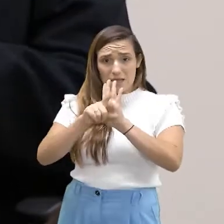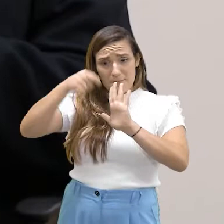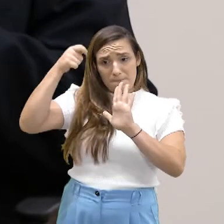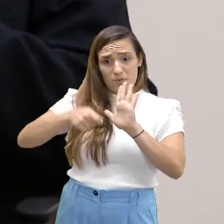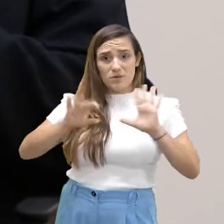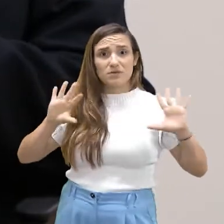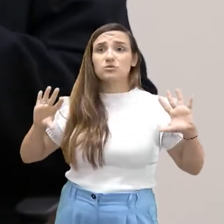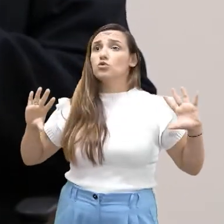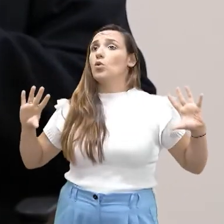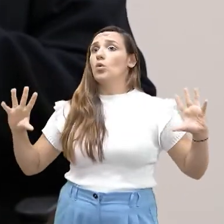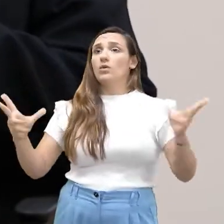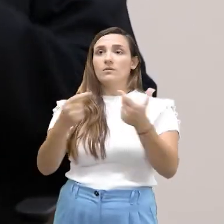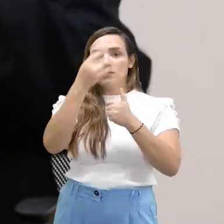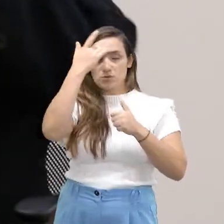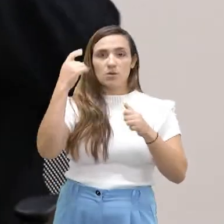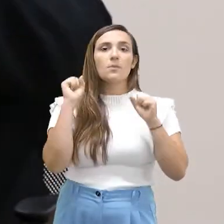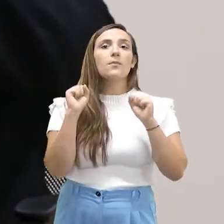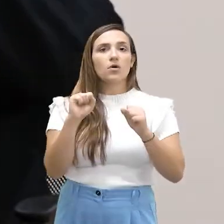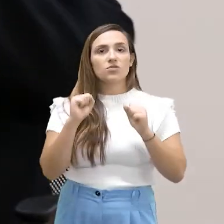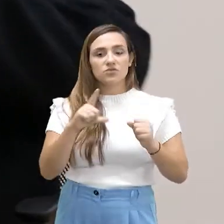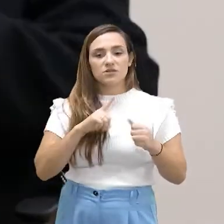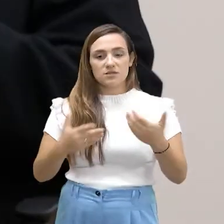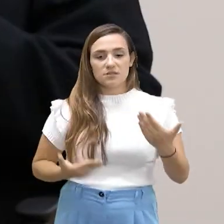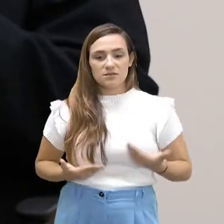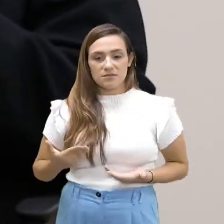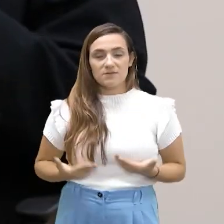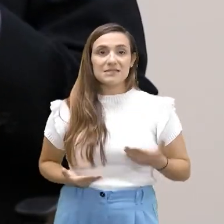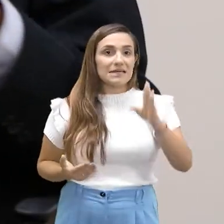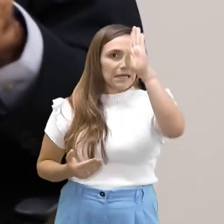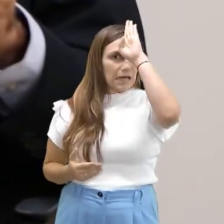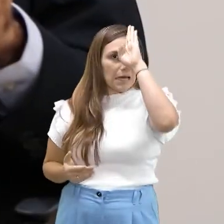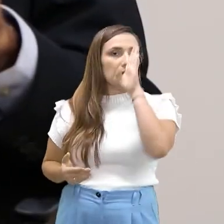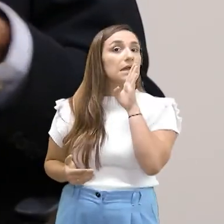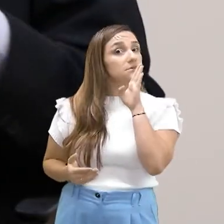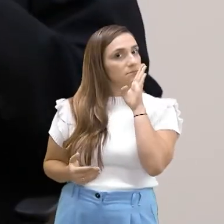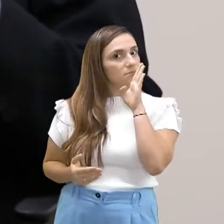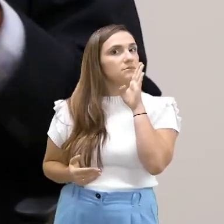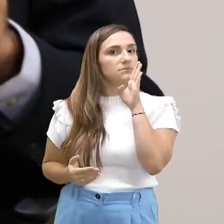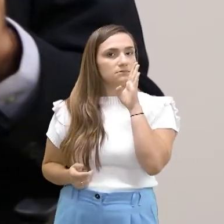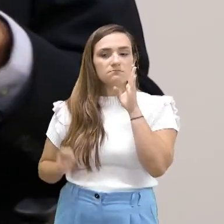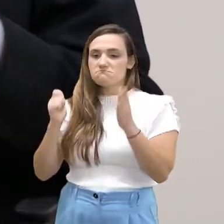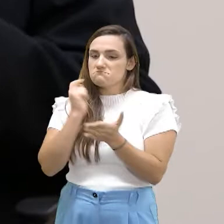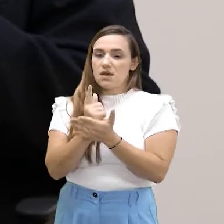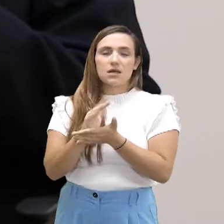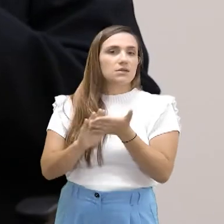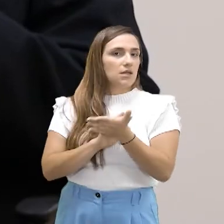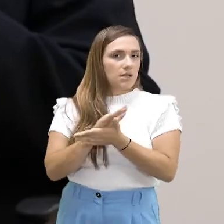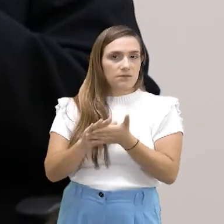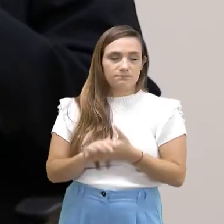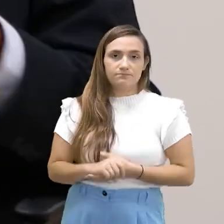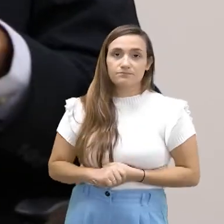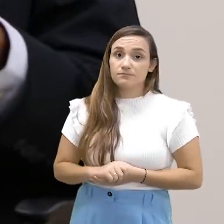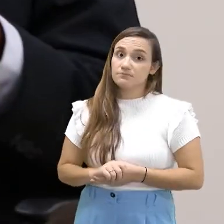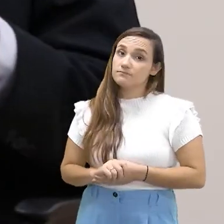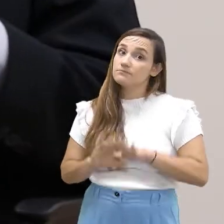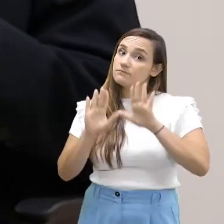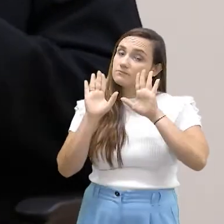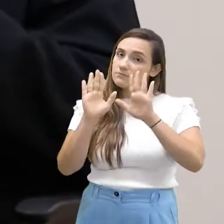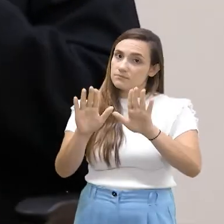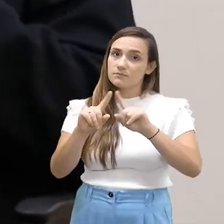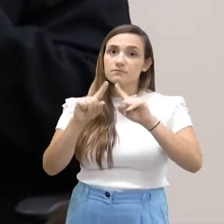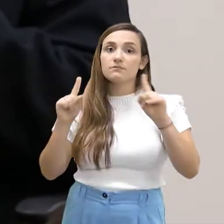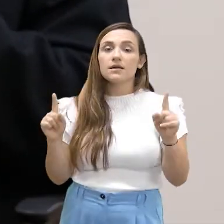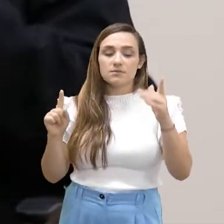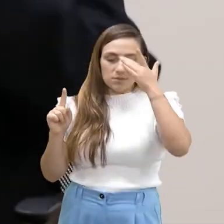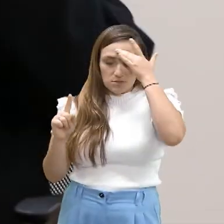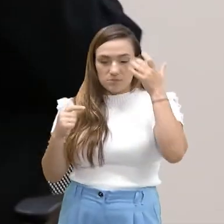brasileiros a possibilidade de obter esse serviço graciosamente, ou seja, de graça, sem pagar um centavo.